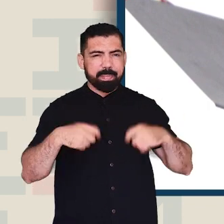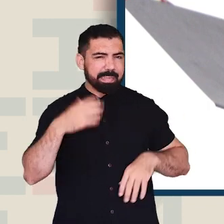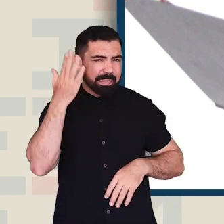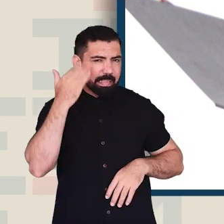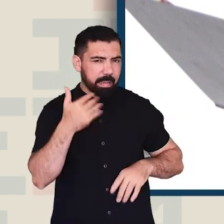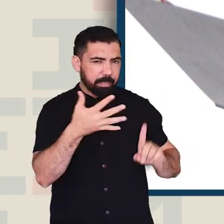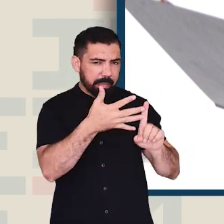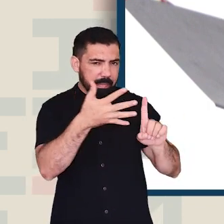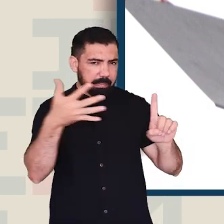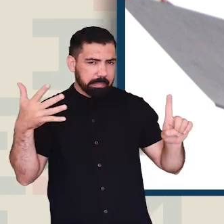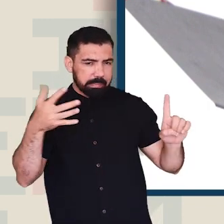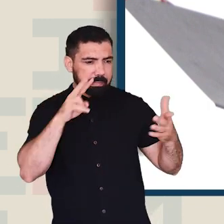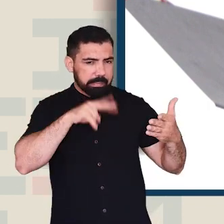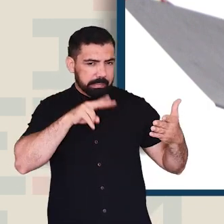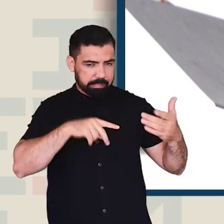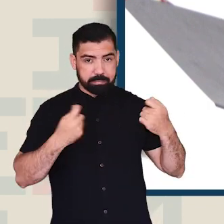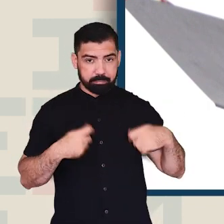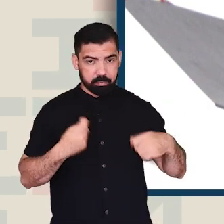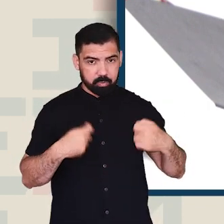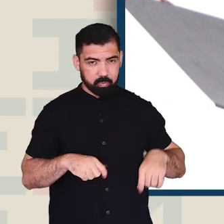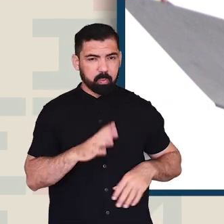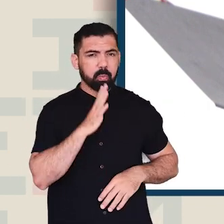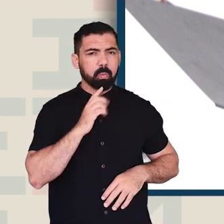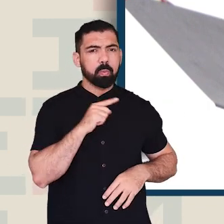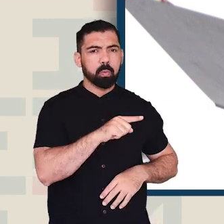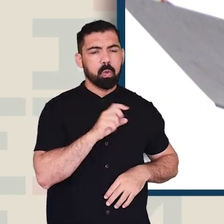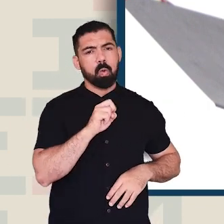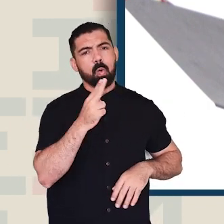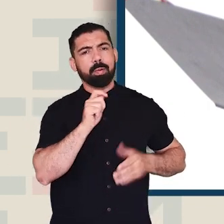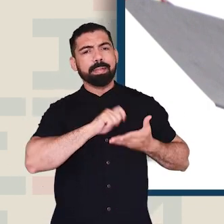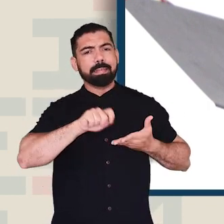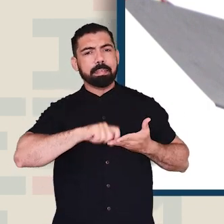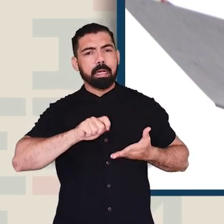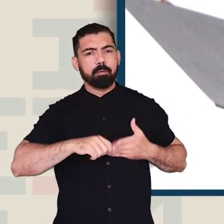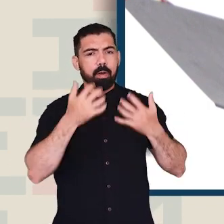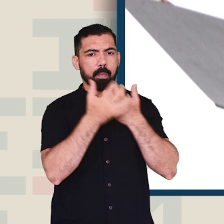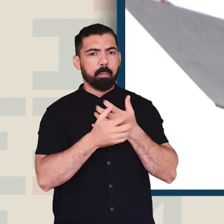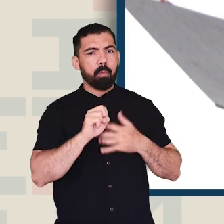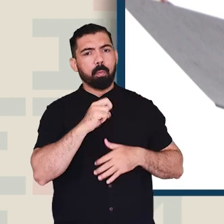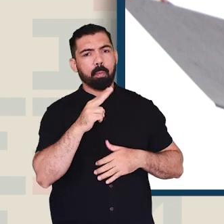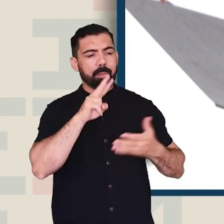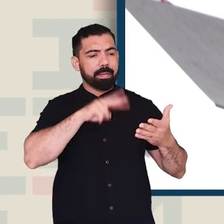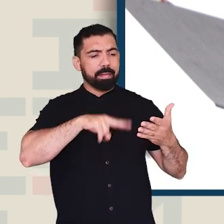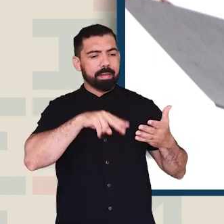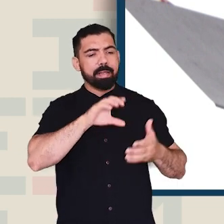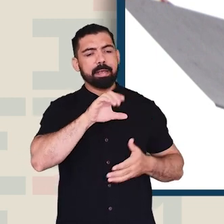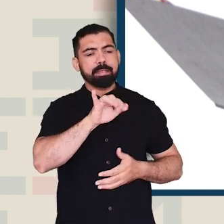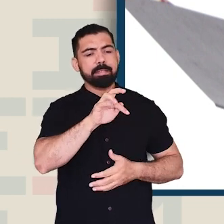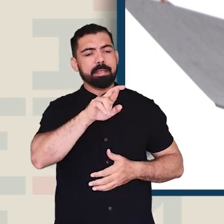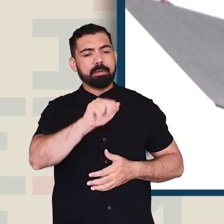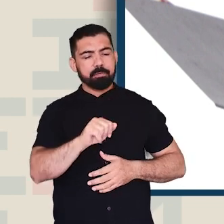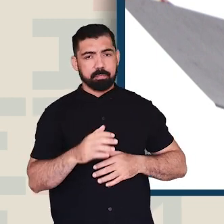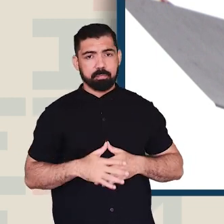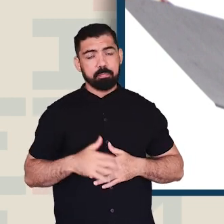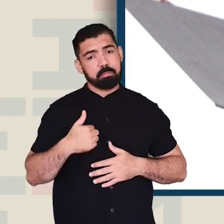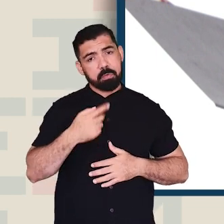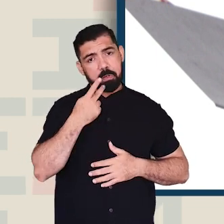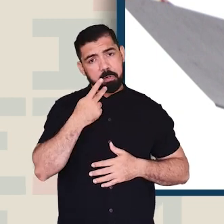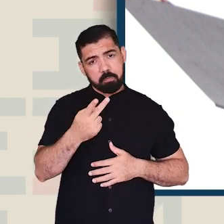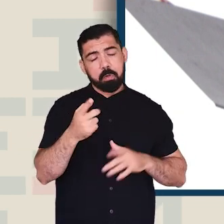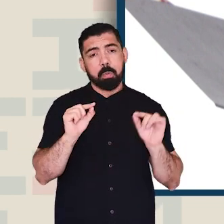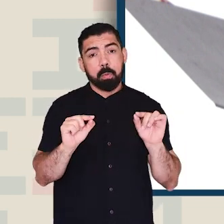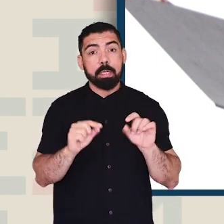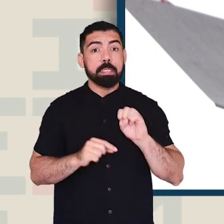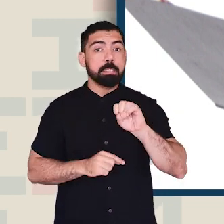partitura, eu tenho que saber escrever música, ler cifra, isso é importante. Eu digo que se você quiser